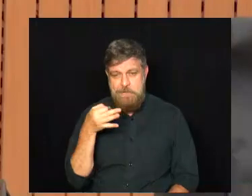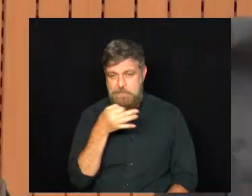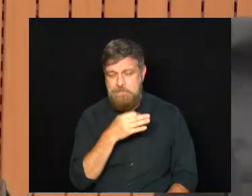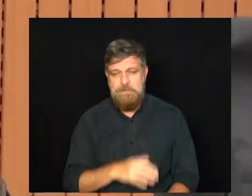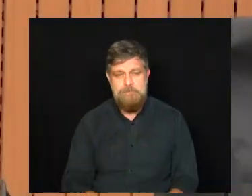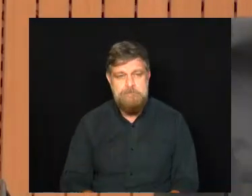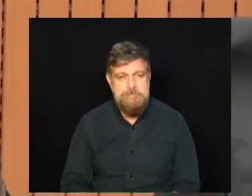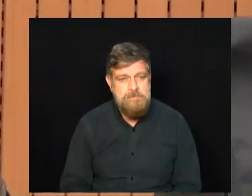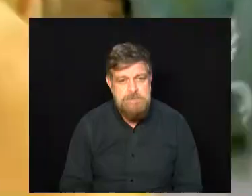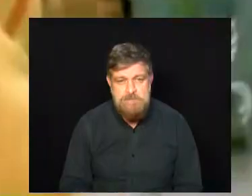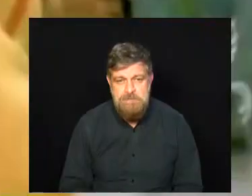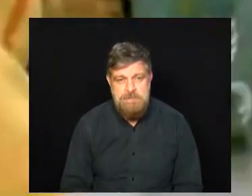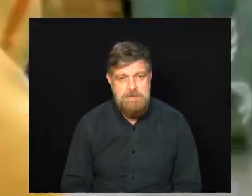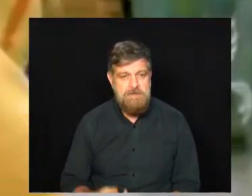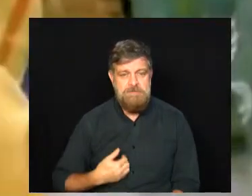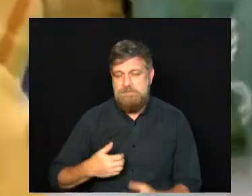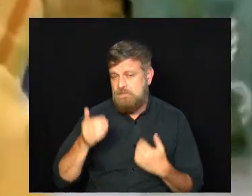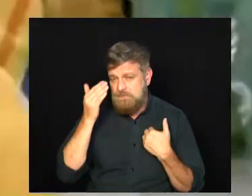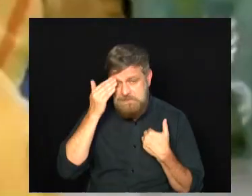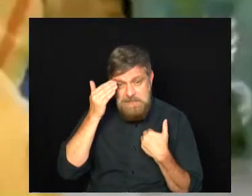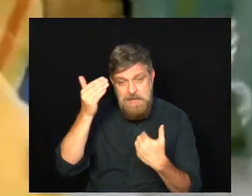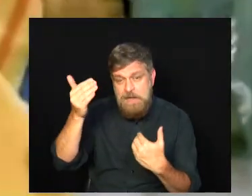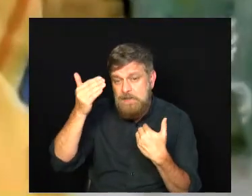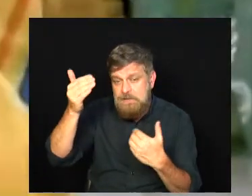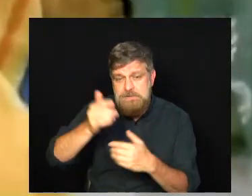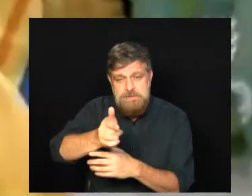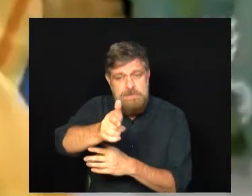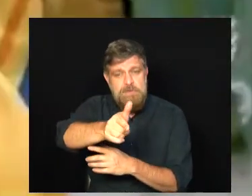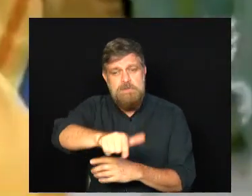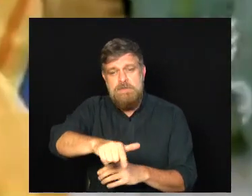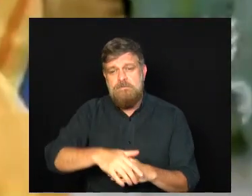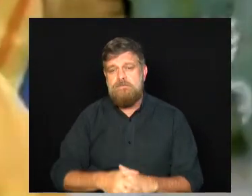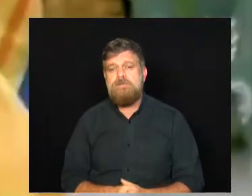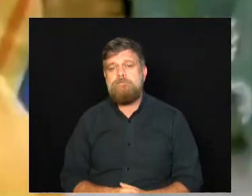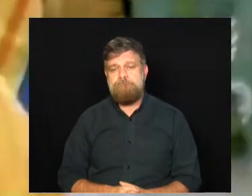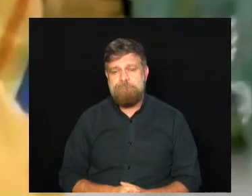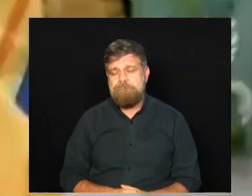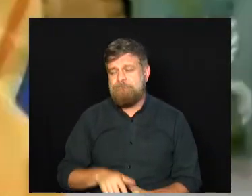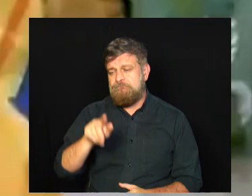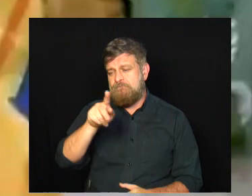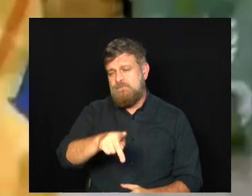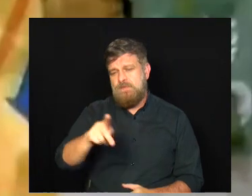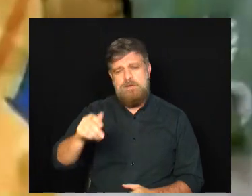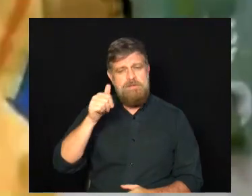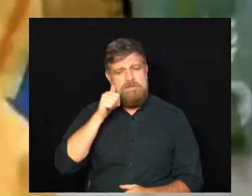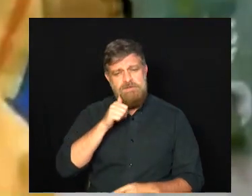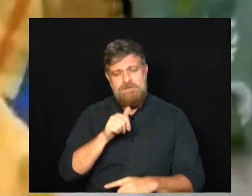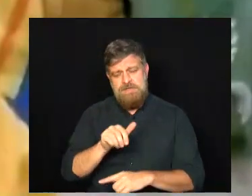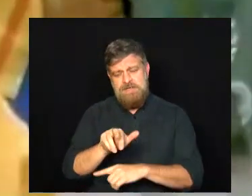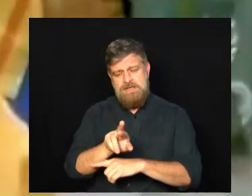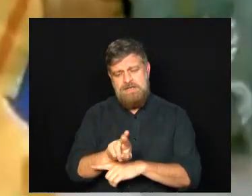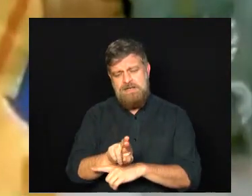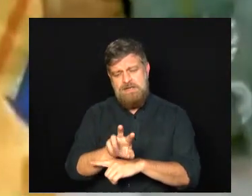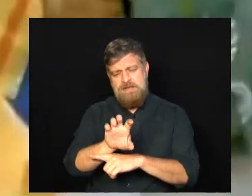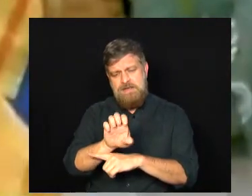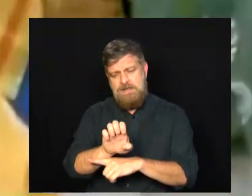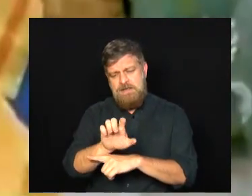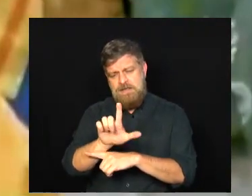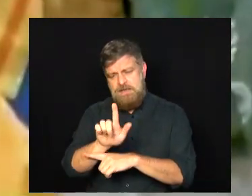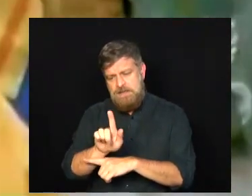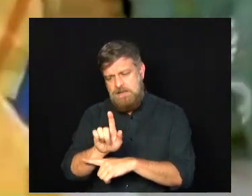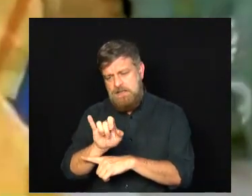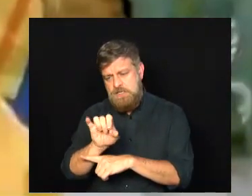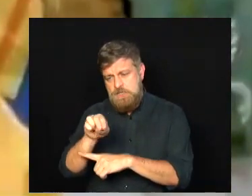Não, quero só agradecer novamente, né, a professora Regina Márcia pela exposição,